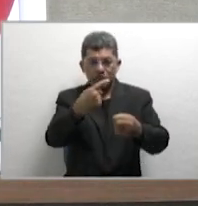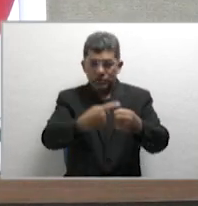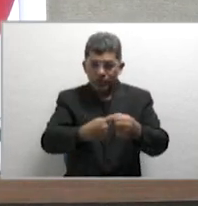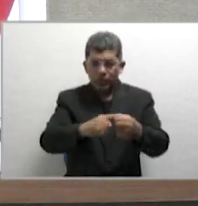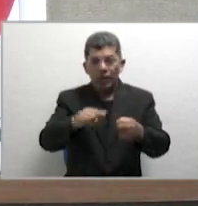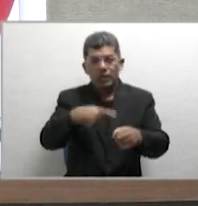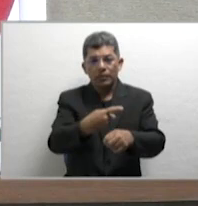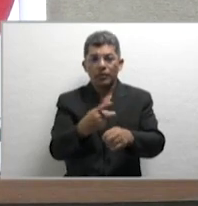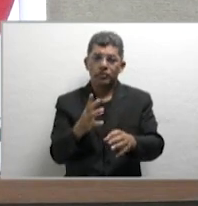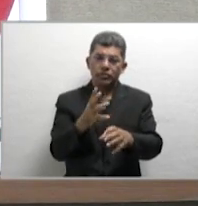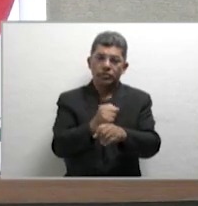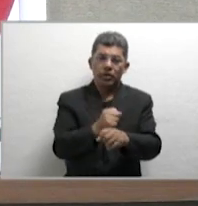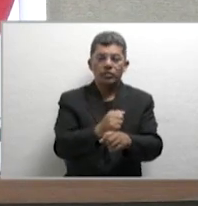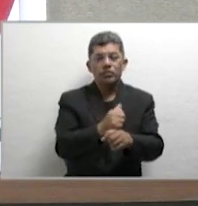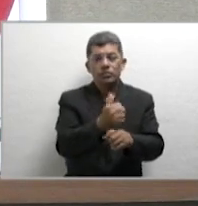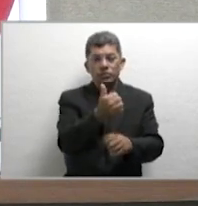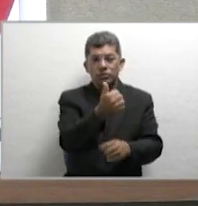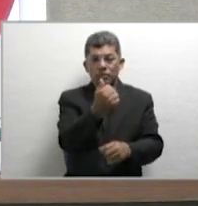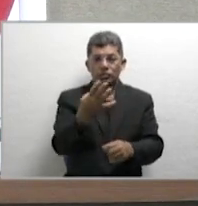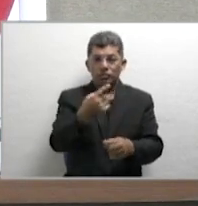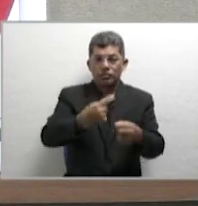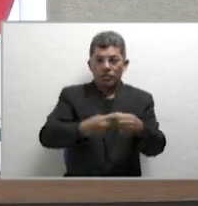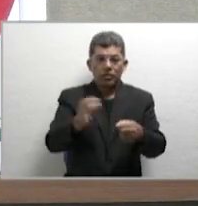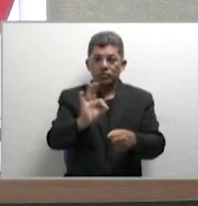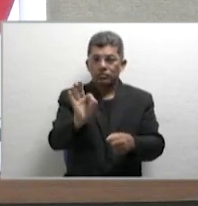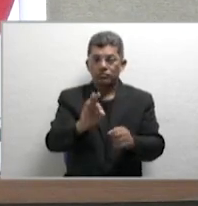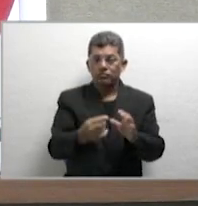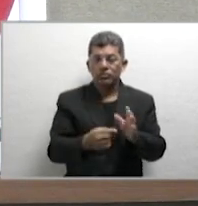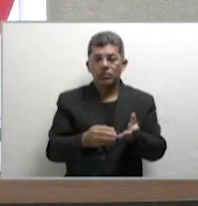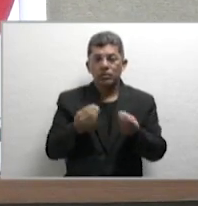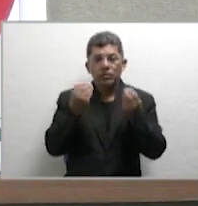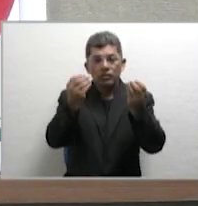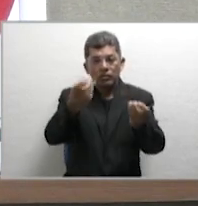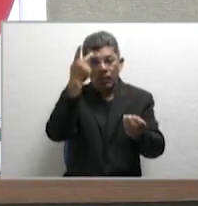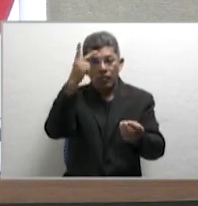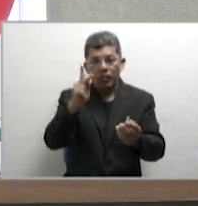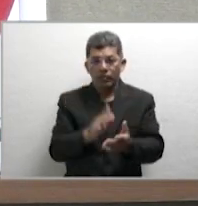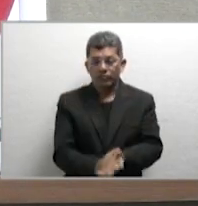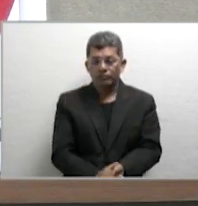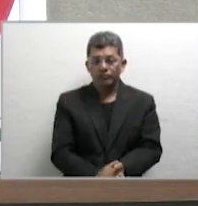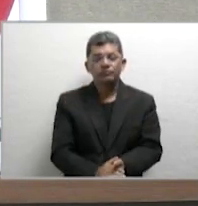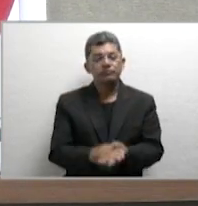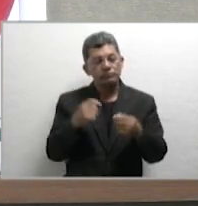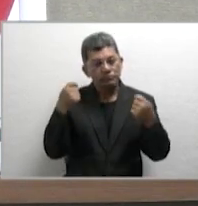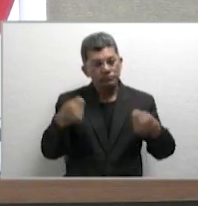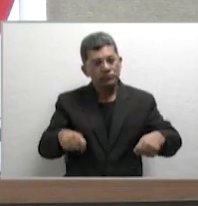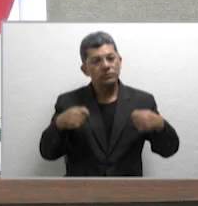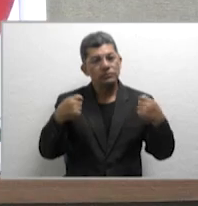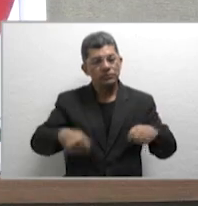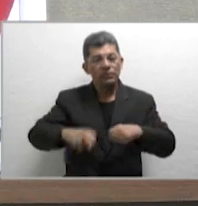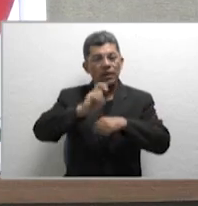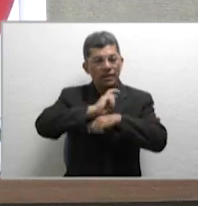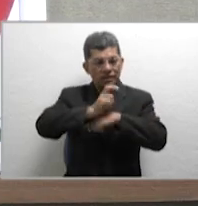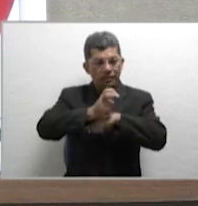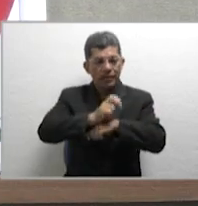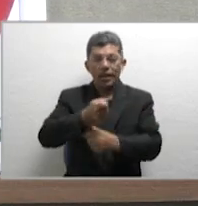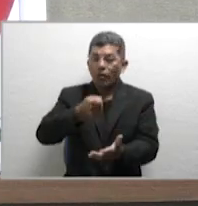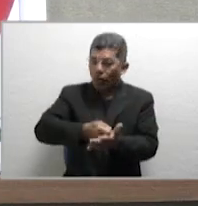um total de 11 ou 14 municípios, e não estão prestando serviço à população. Então, precisa que esta casa